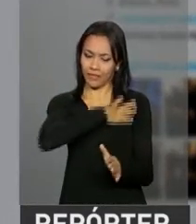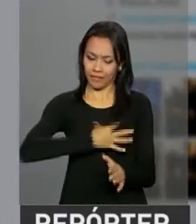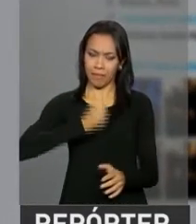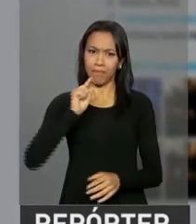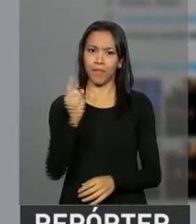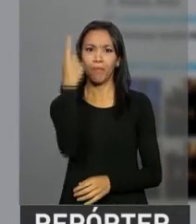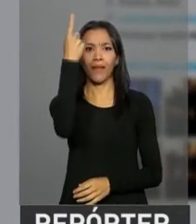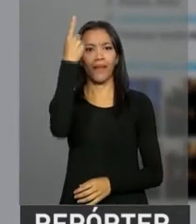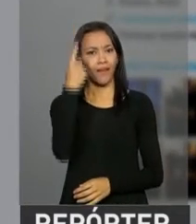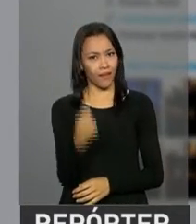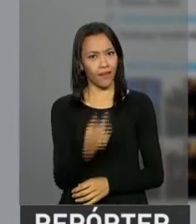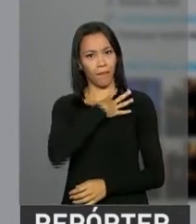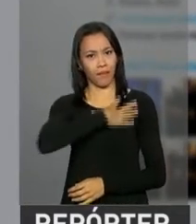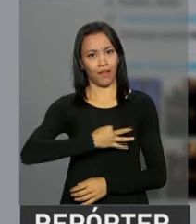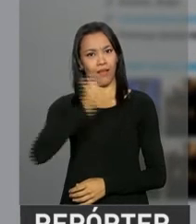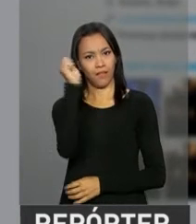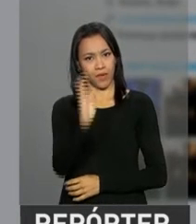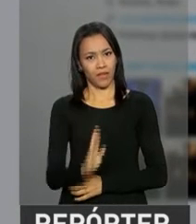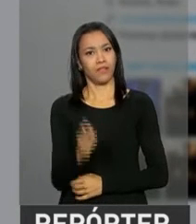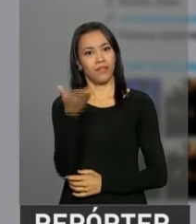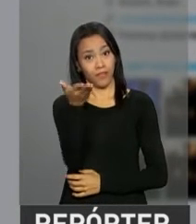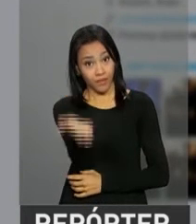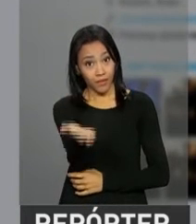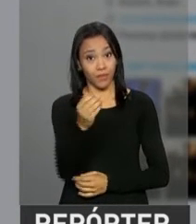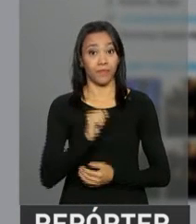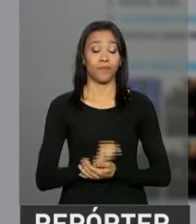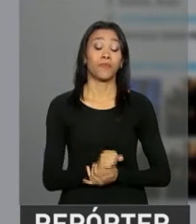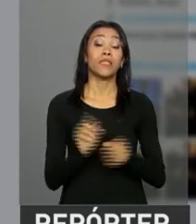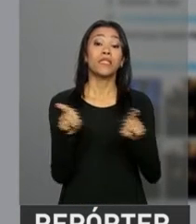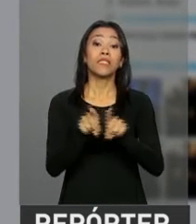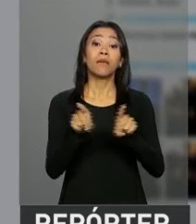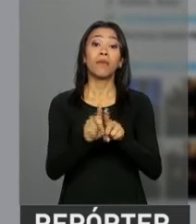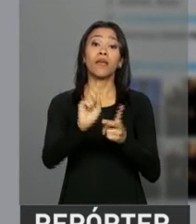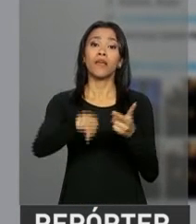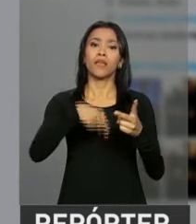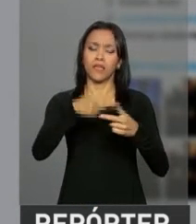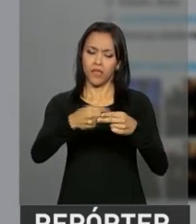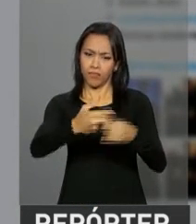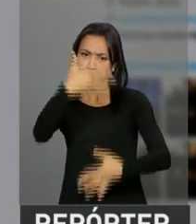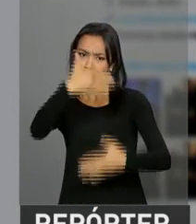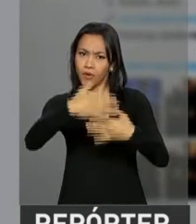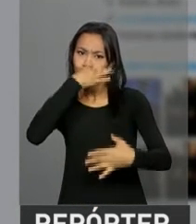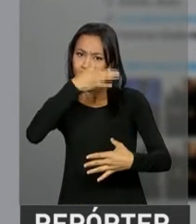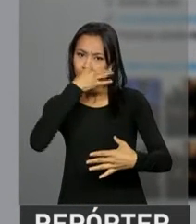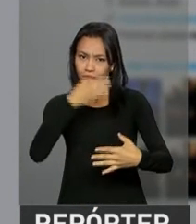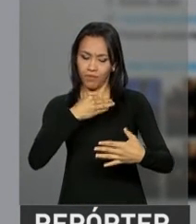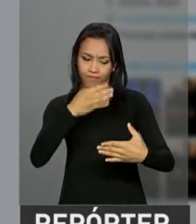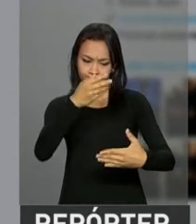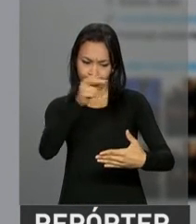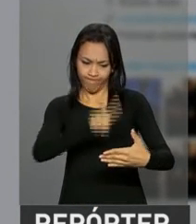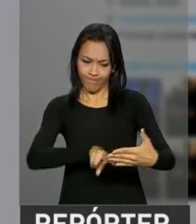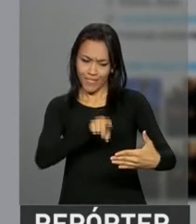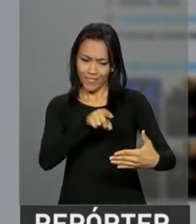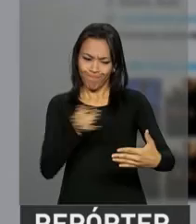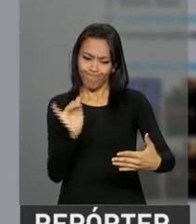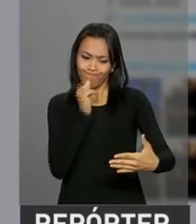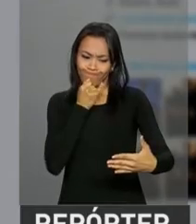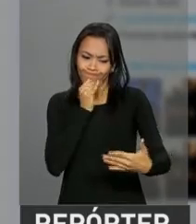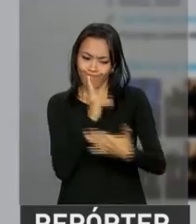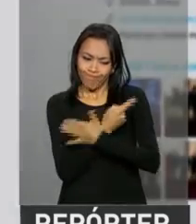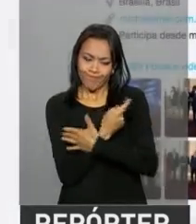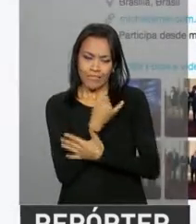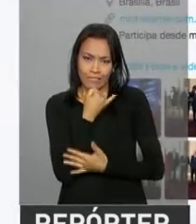da primeira medalha brasileira na rio 2016 e também pelas redes sociais renata o presidente em exercício lamentou a morte